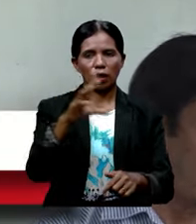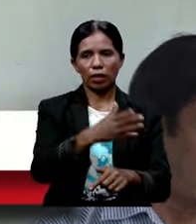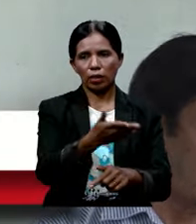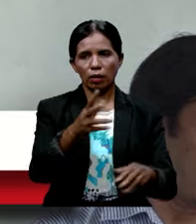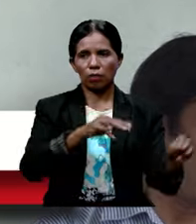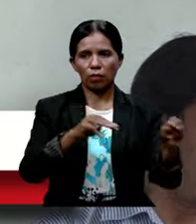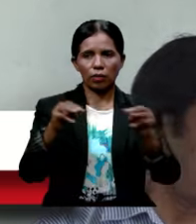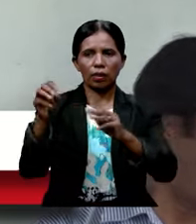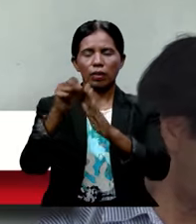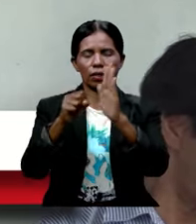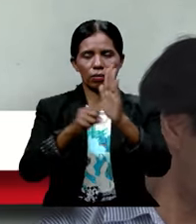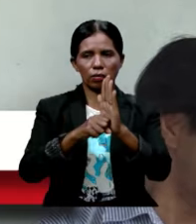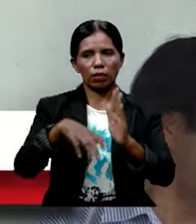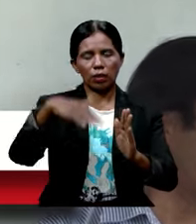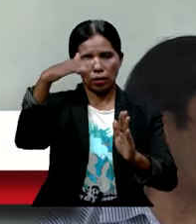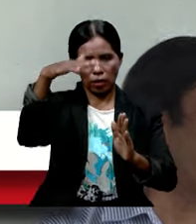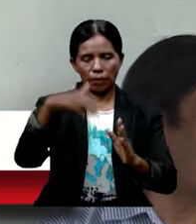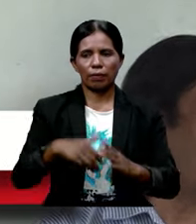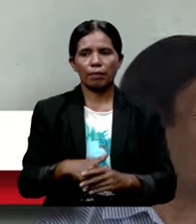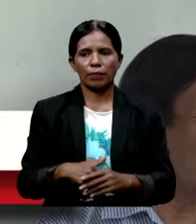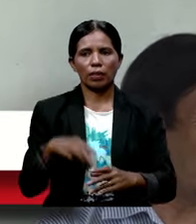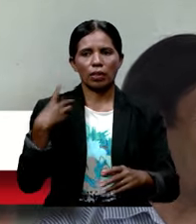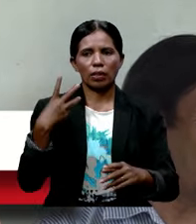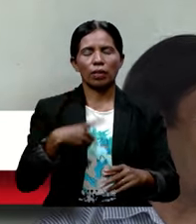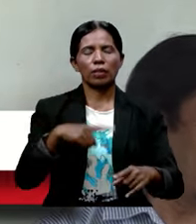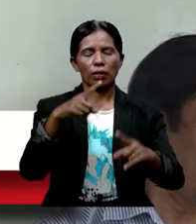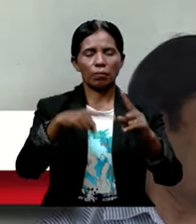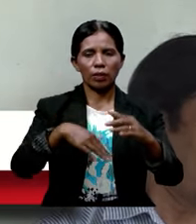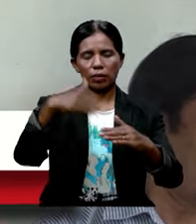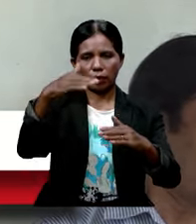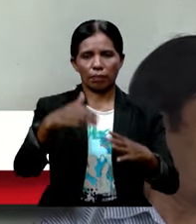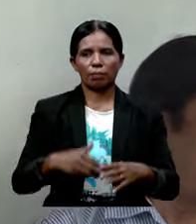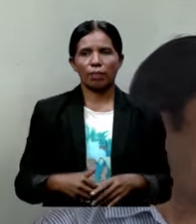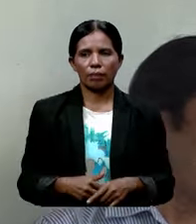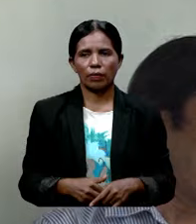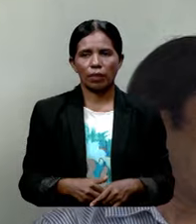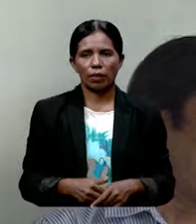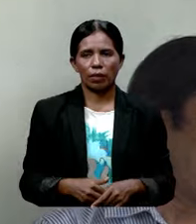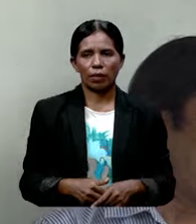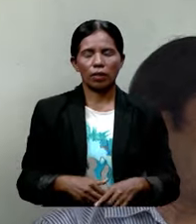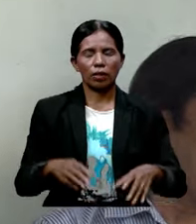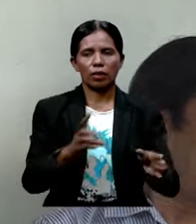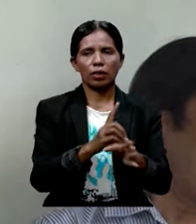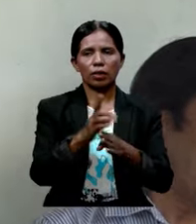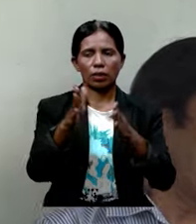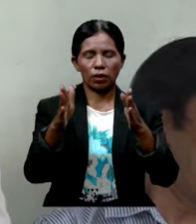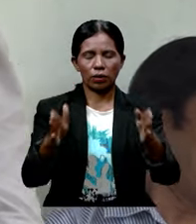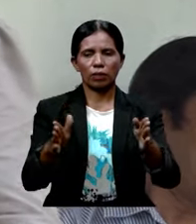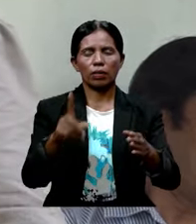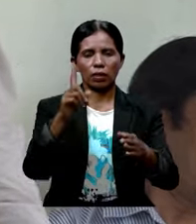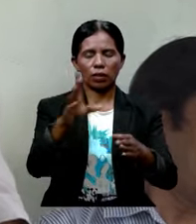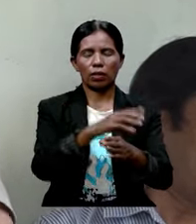ne estatuto ne saito está ba filial anida e ania coordenador orida e ania adjunto coordenador